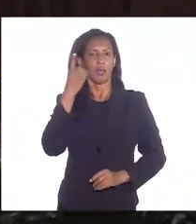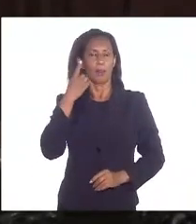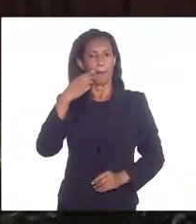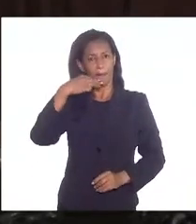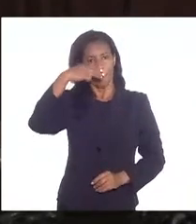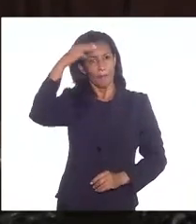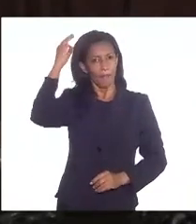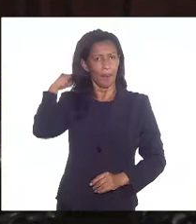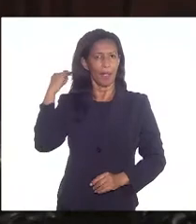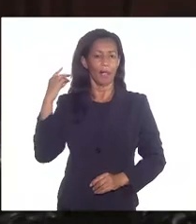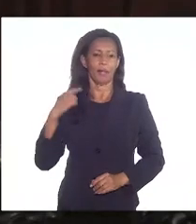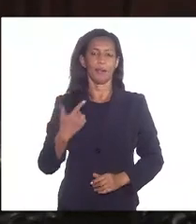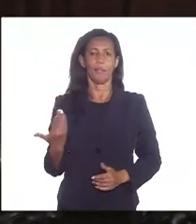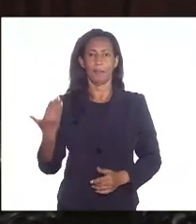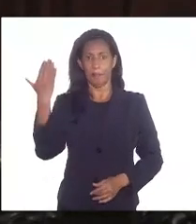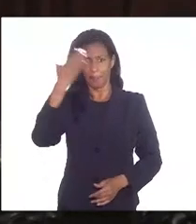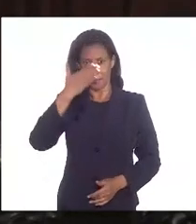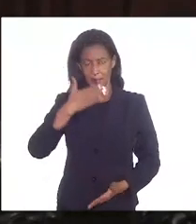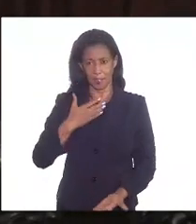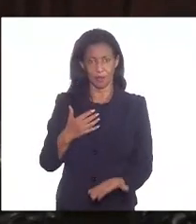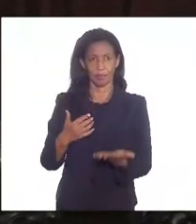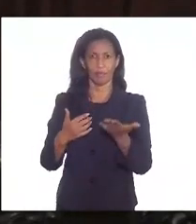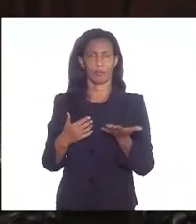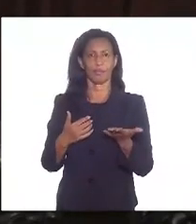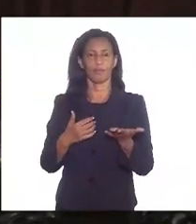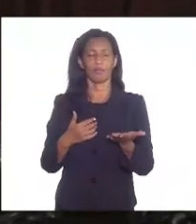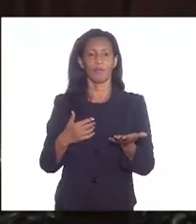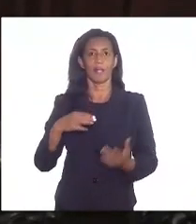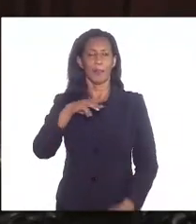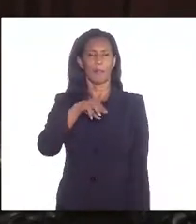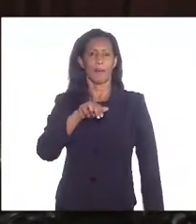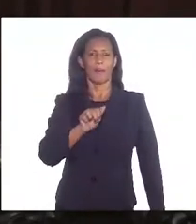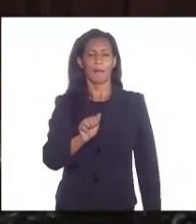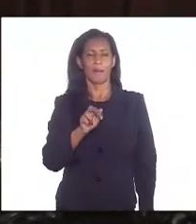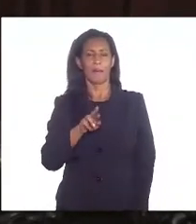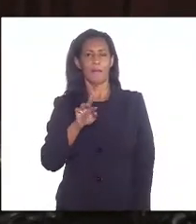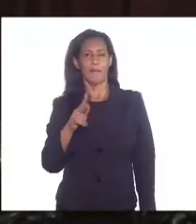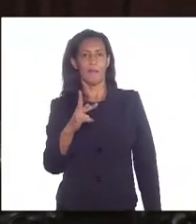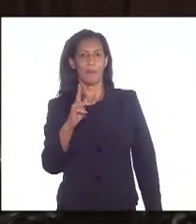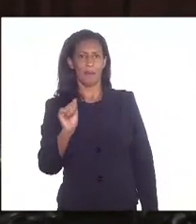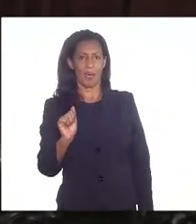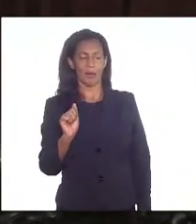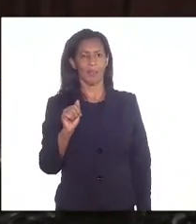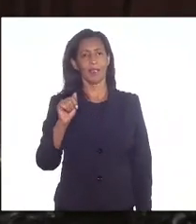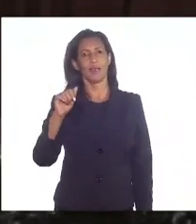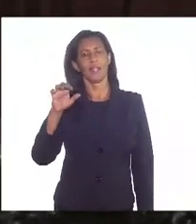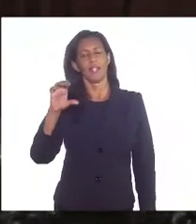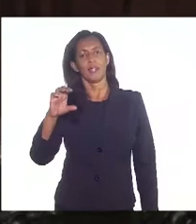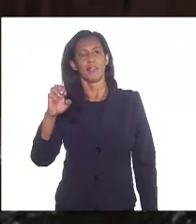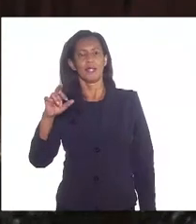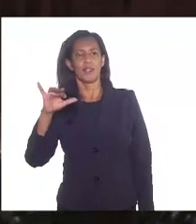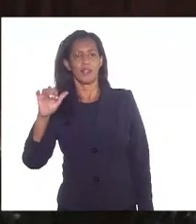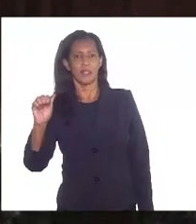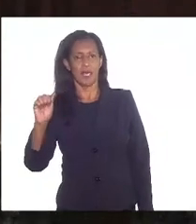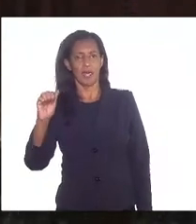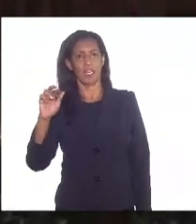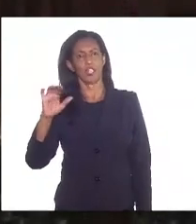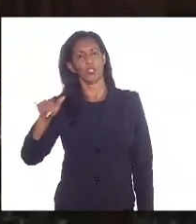Pacheco, presente, deputadas Marta Rocha e Célia Jordão,